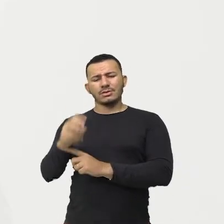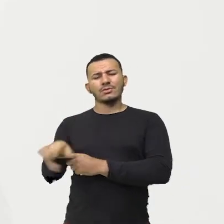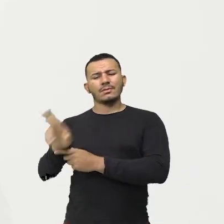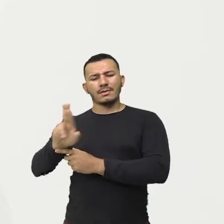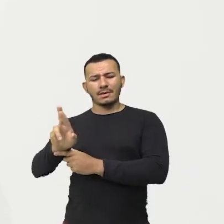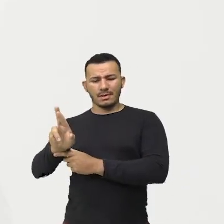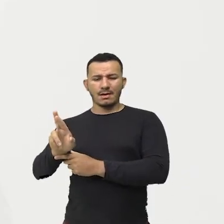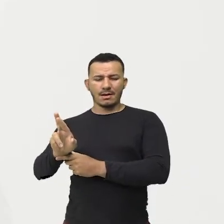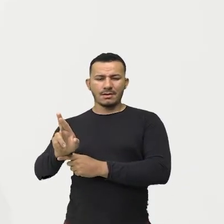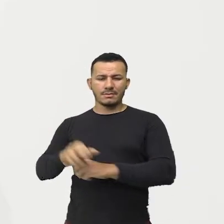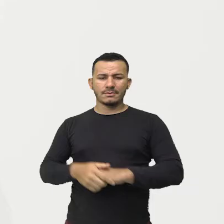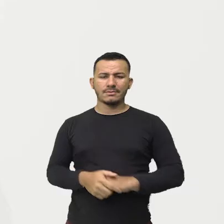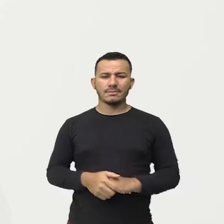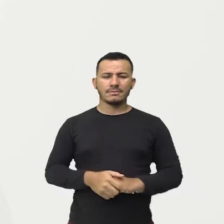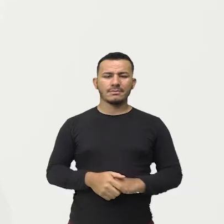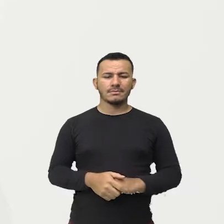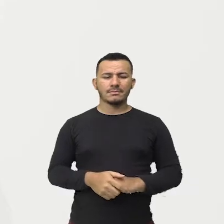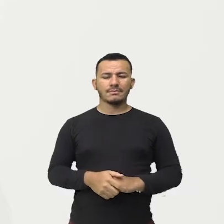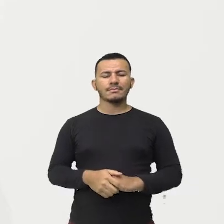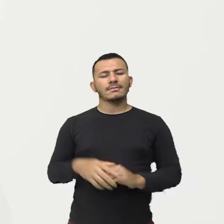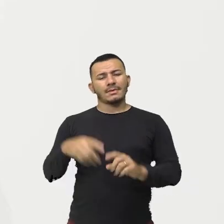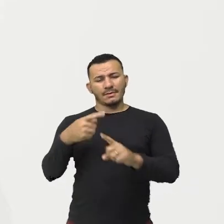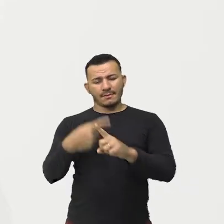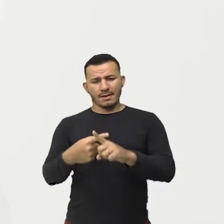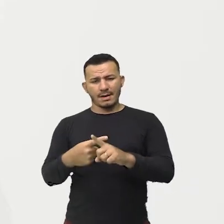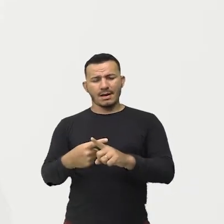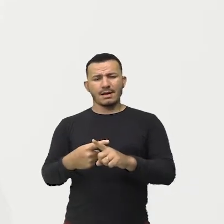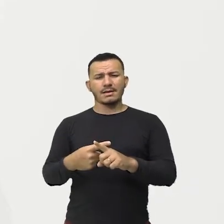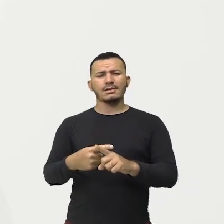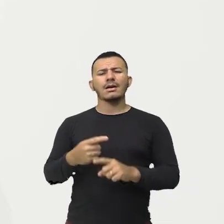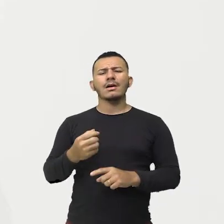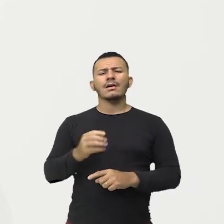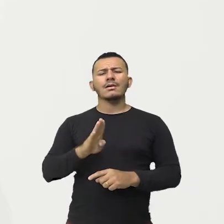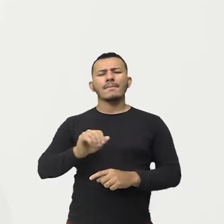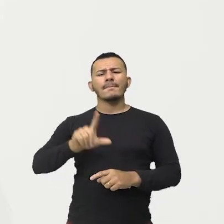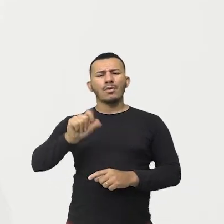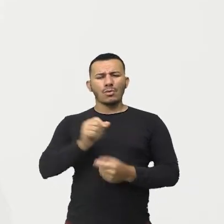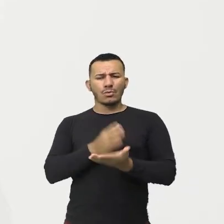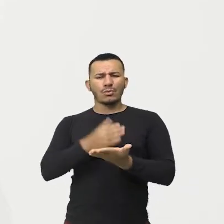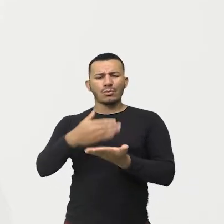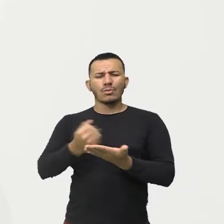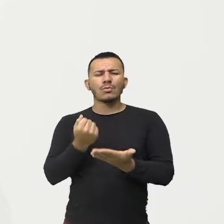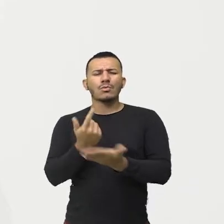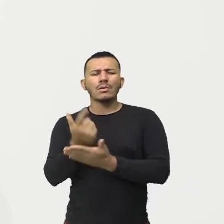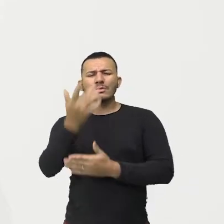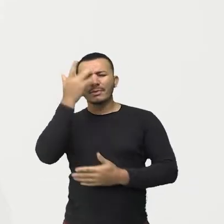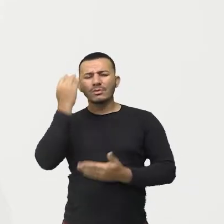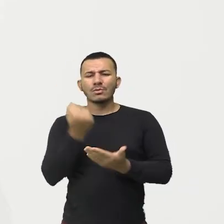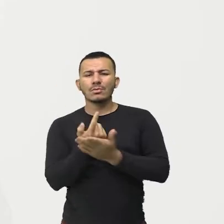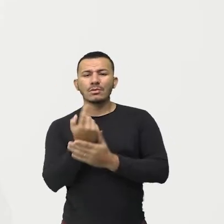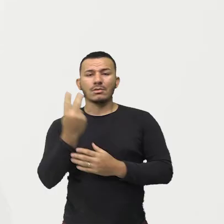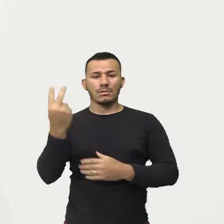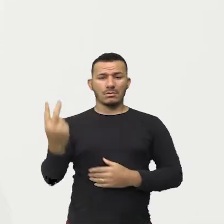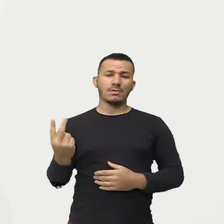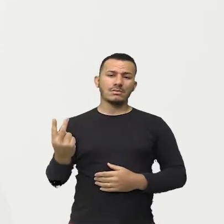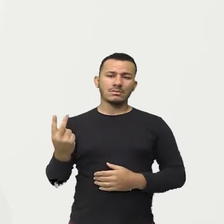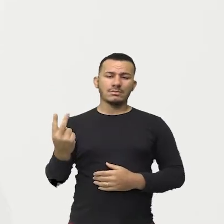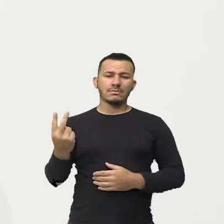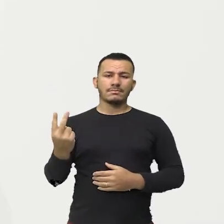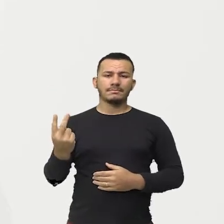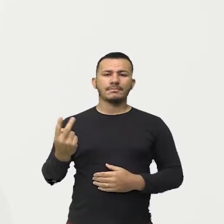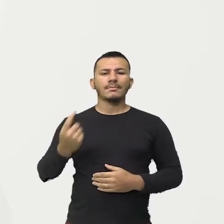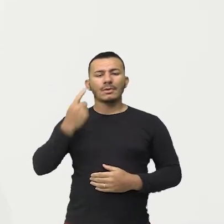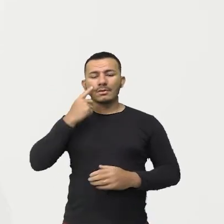R$5 vezes a quantidade de bolo. Quantos bolos? 2. Tá aqui, foi comprado 2 bolos.